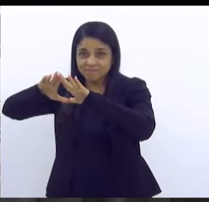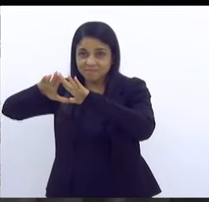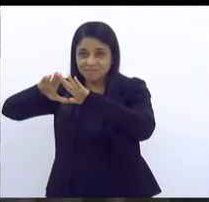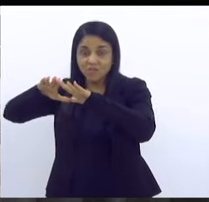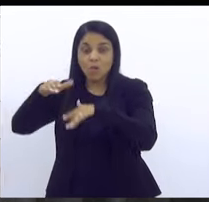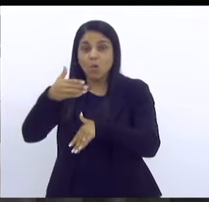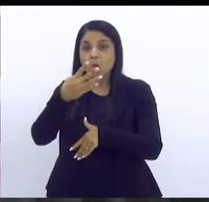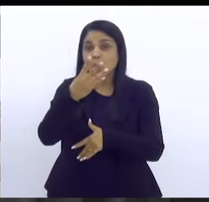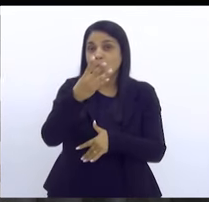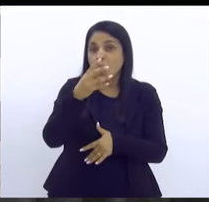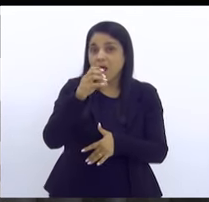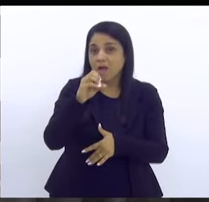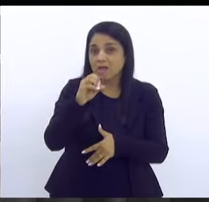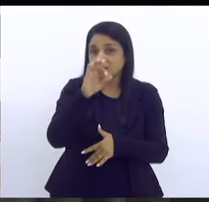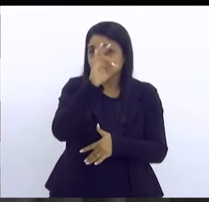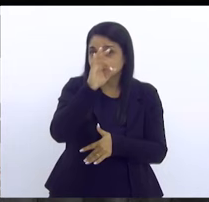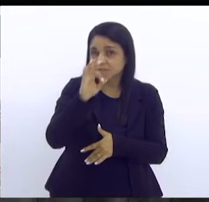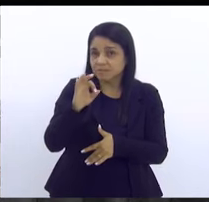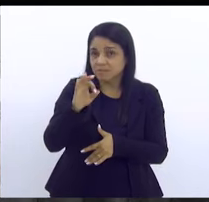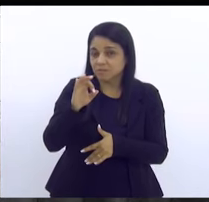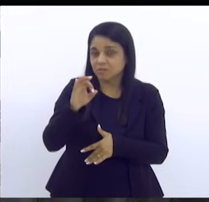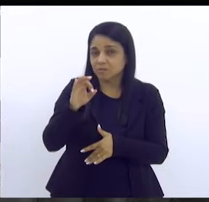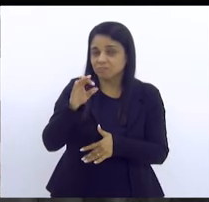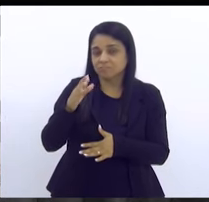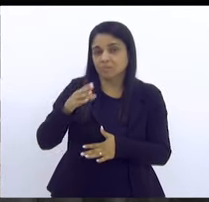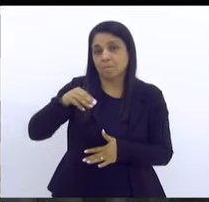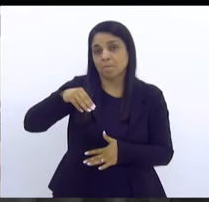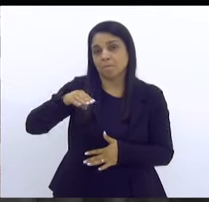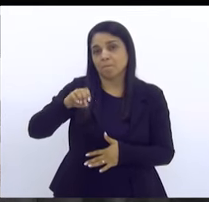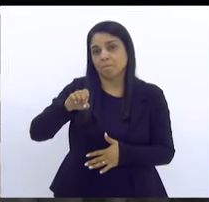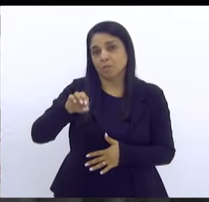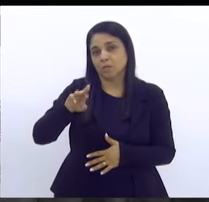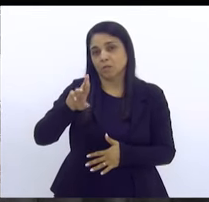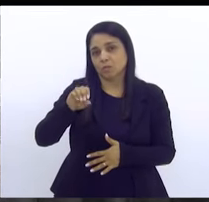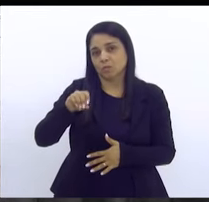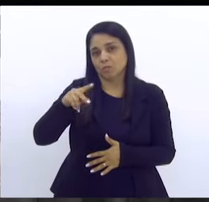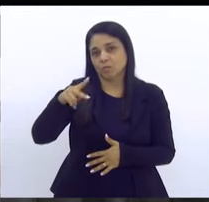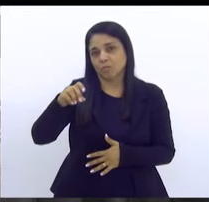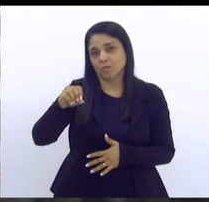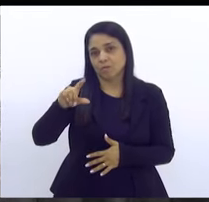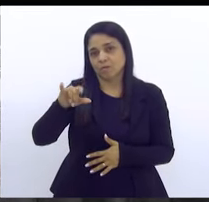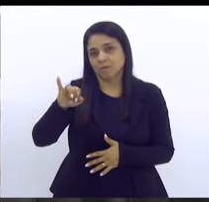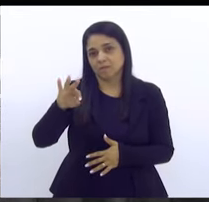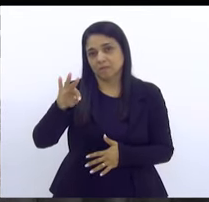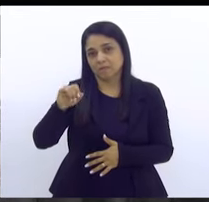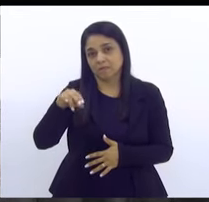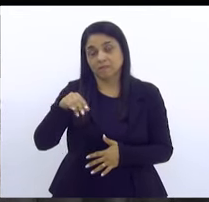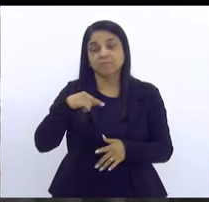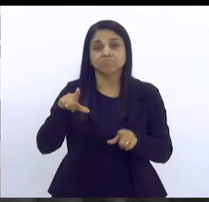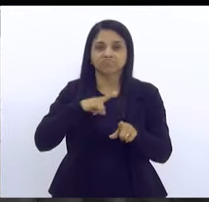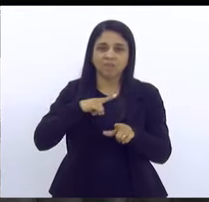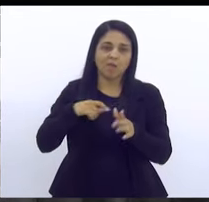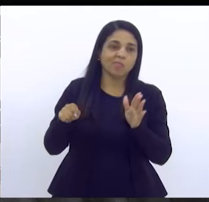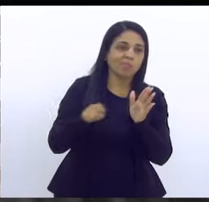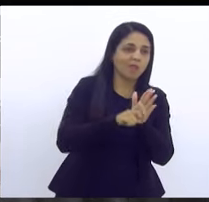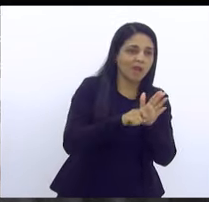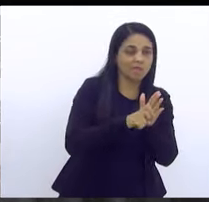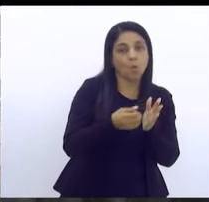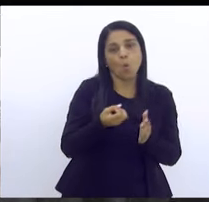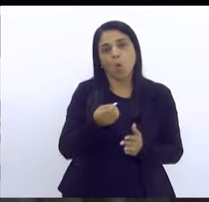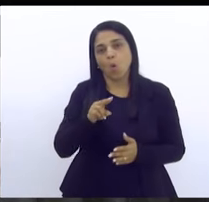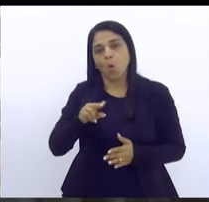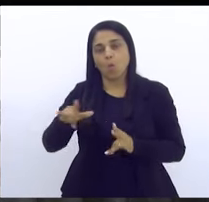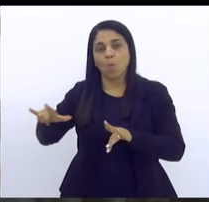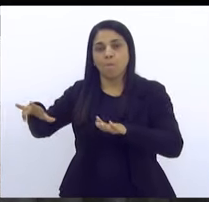40% da região metropolitana está, de alguma maneira, acometida pela milícia ou pelo tráfico de drogas.